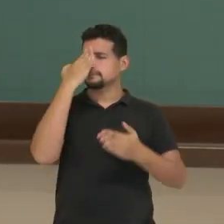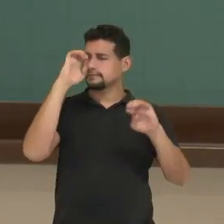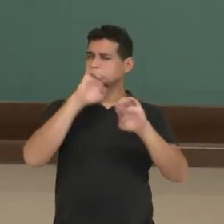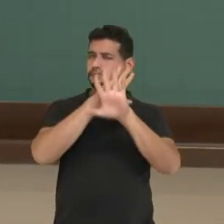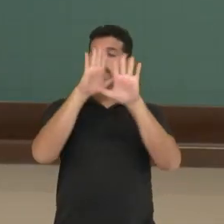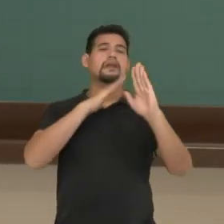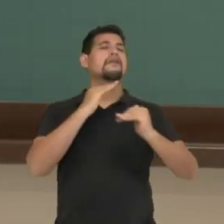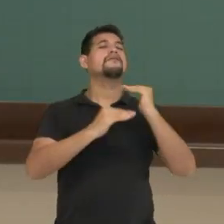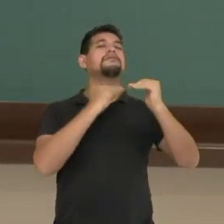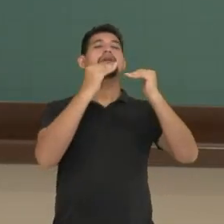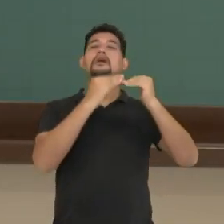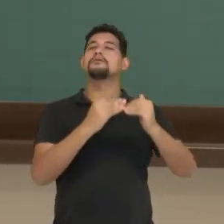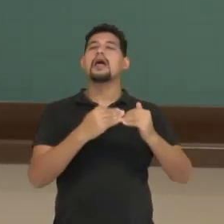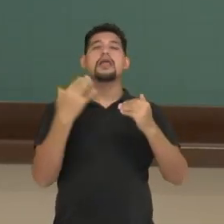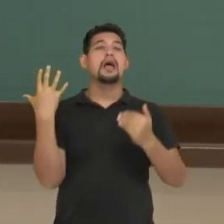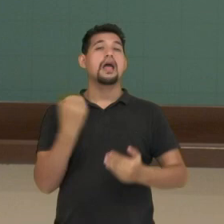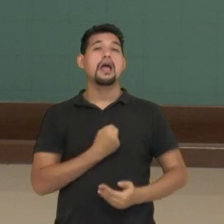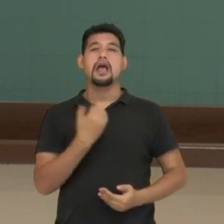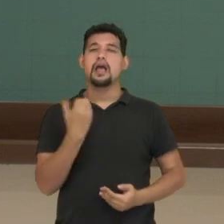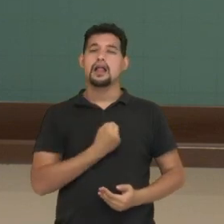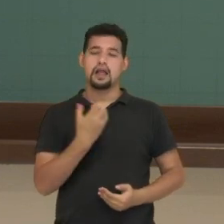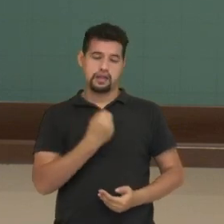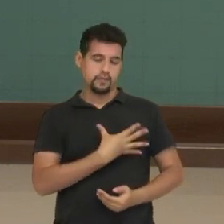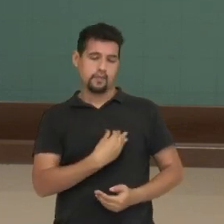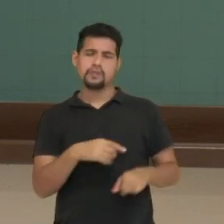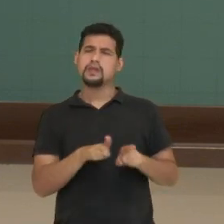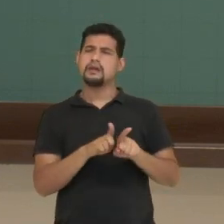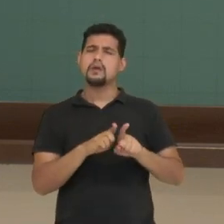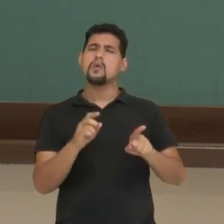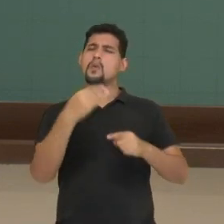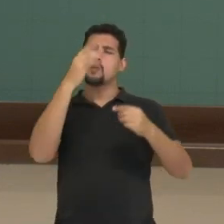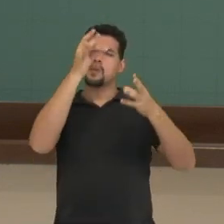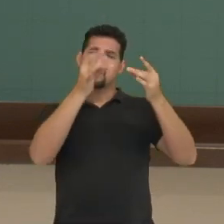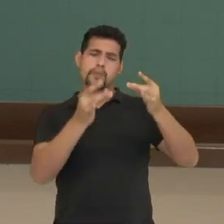origem e a evolução dos mamíferos, compreendemos a classificação desses